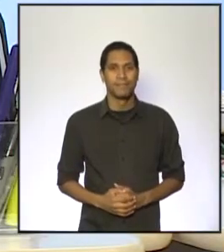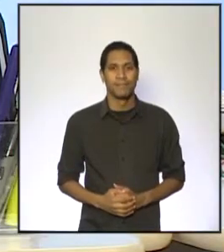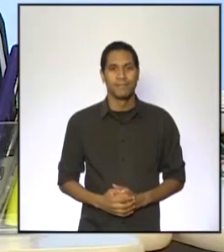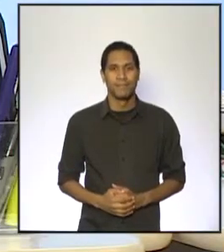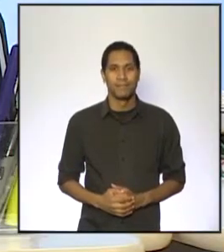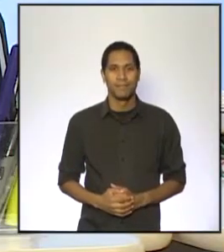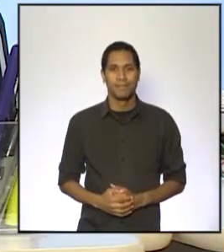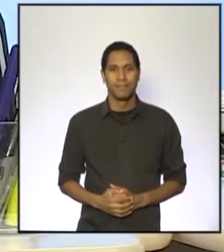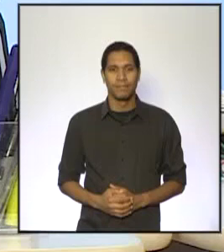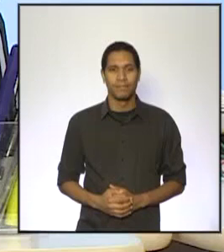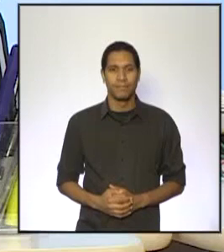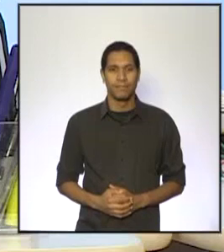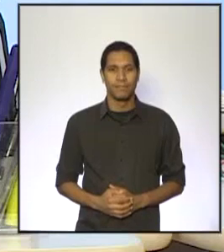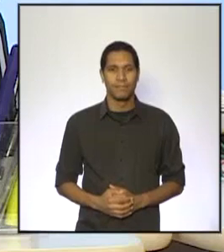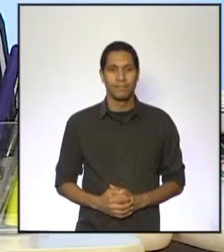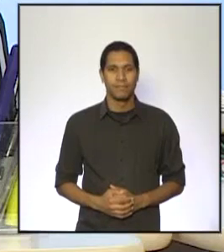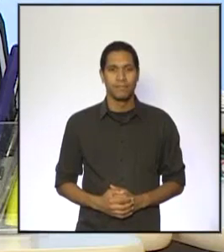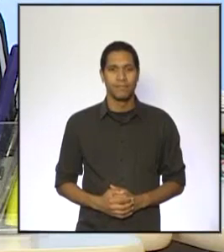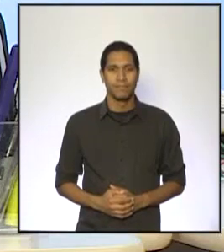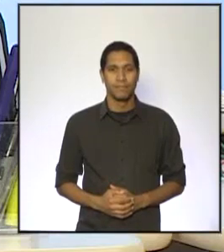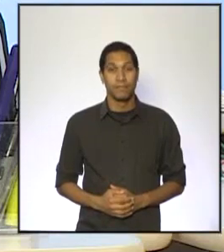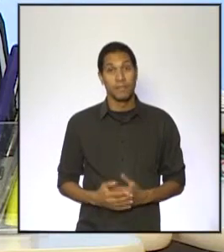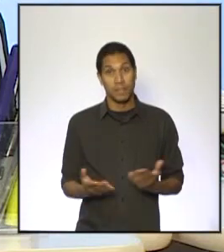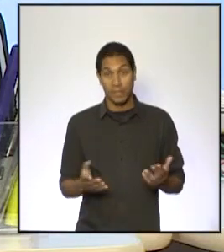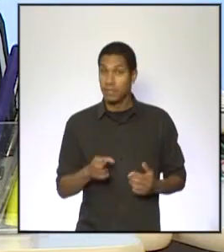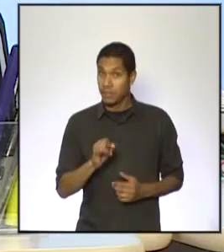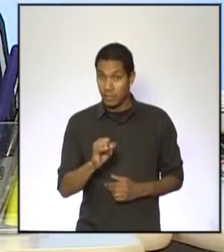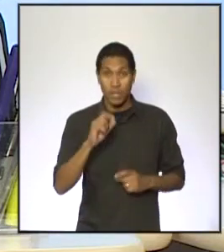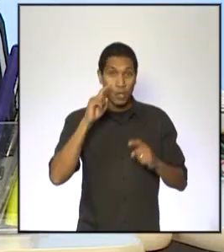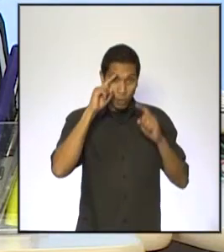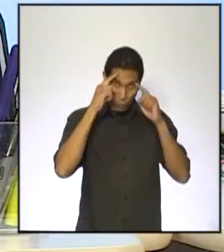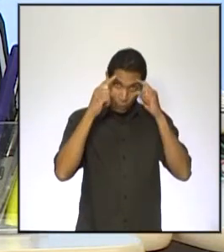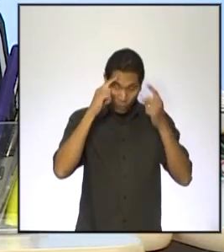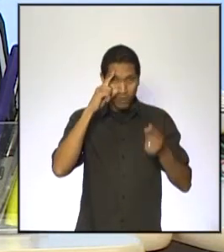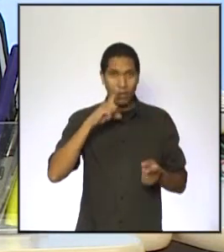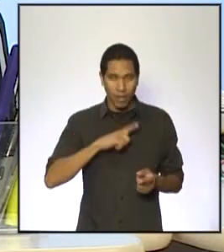E qualquer dúvida, pode encaminhar.